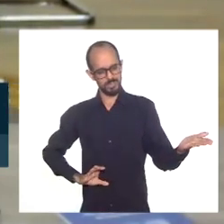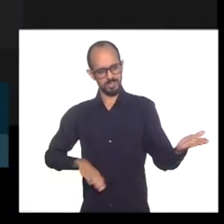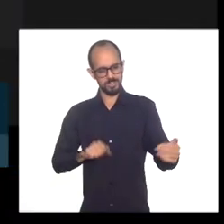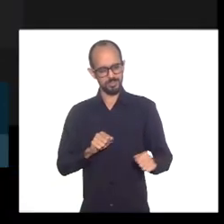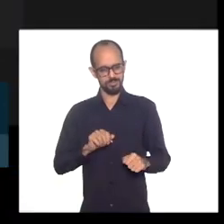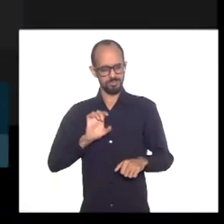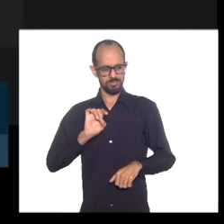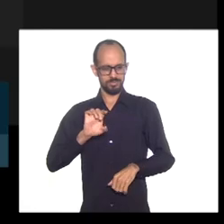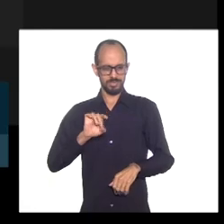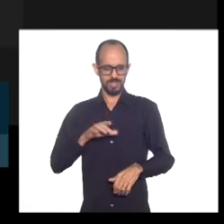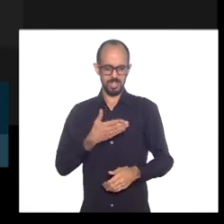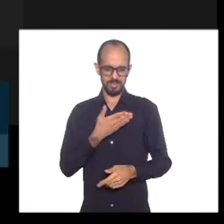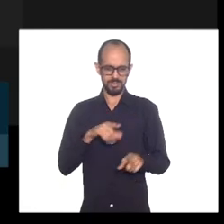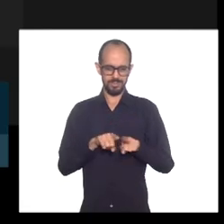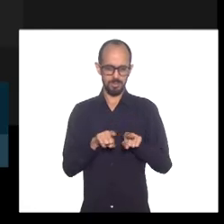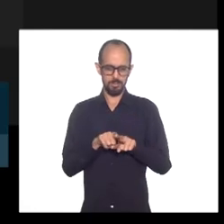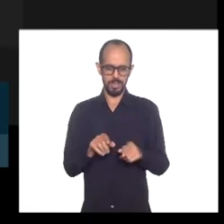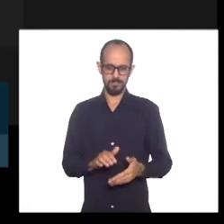gás.